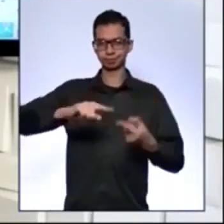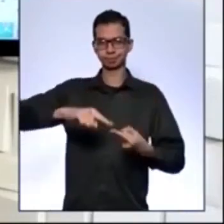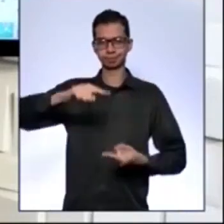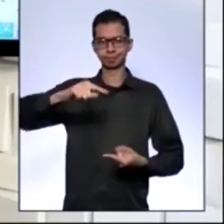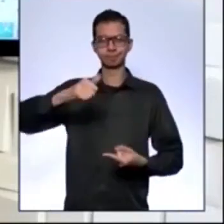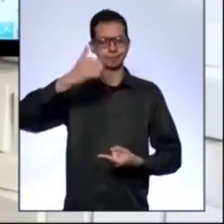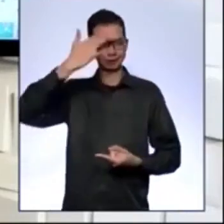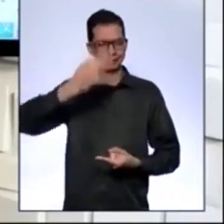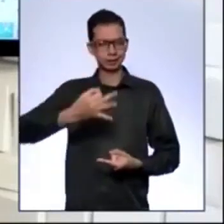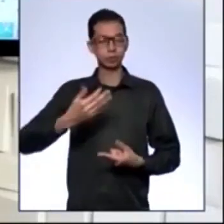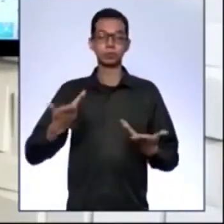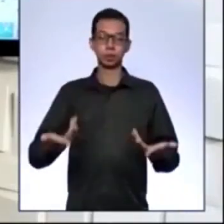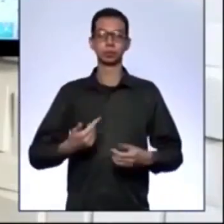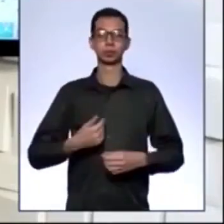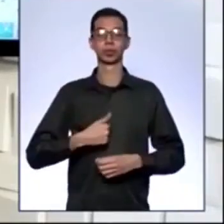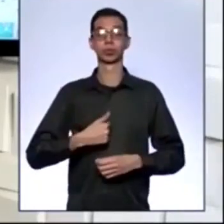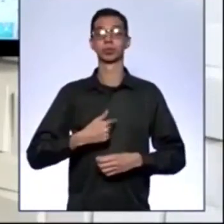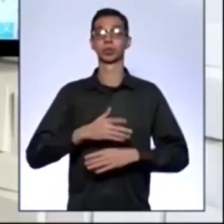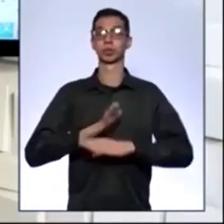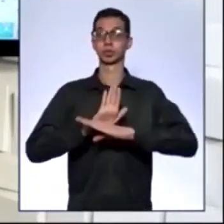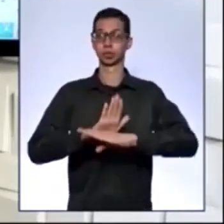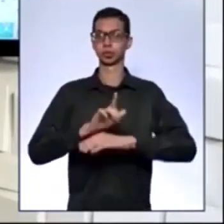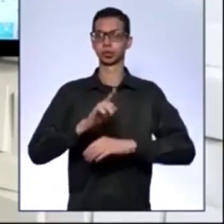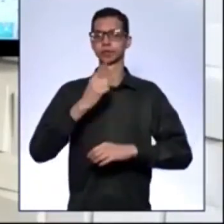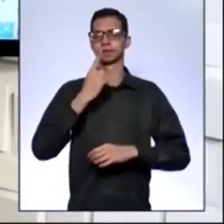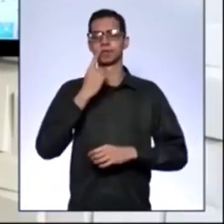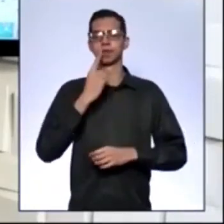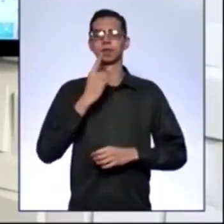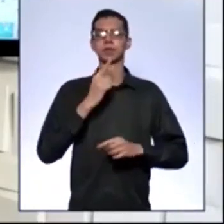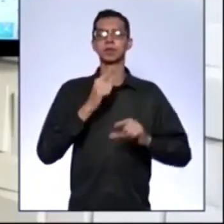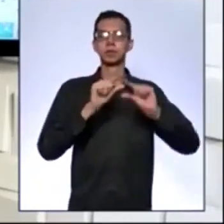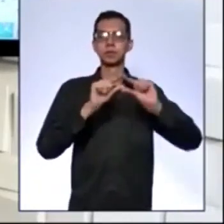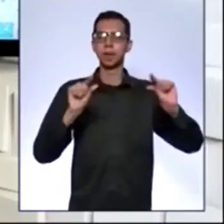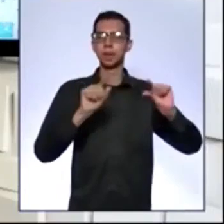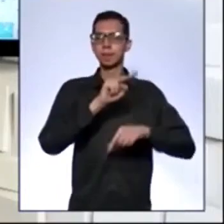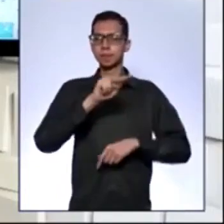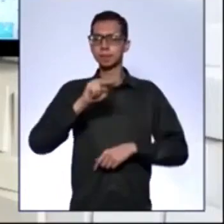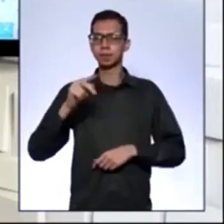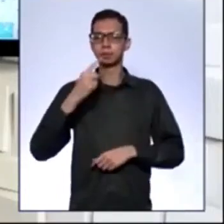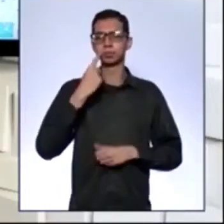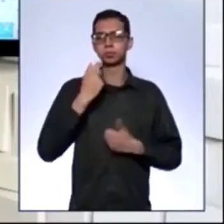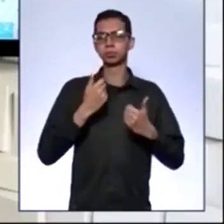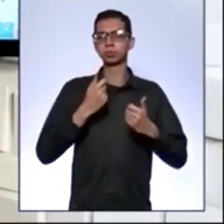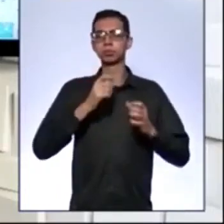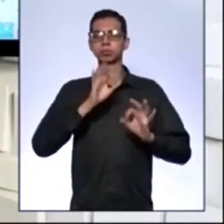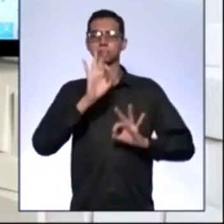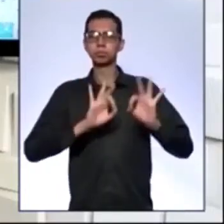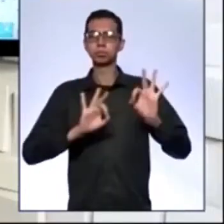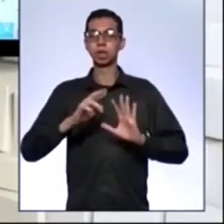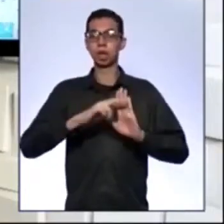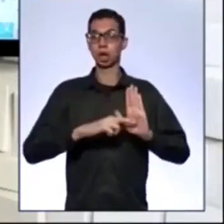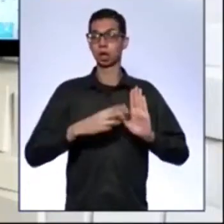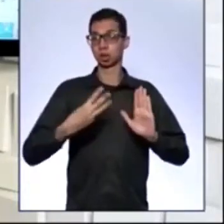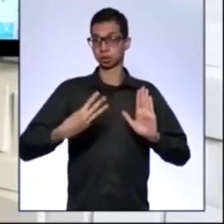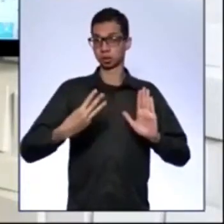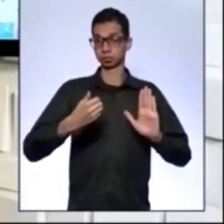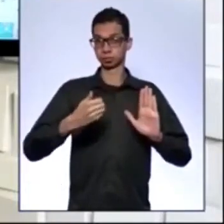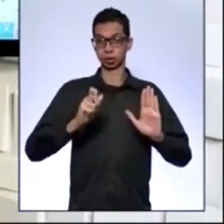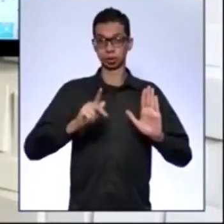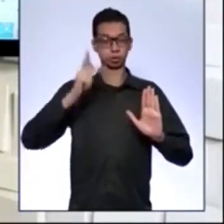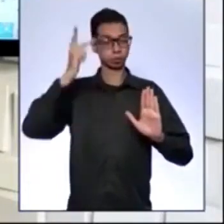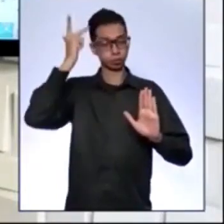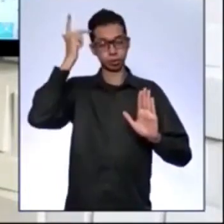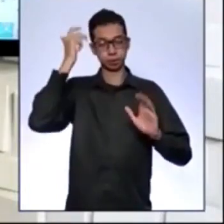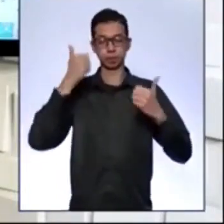ferramentas e aí você vai utilizando conforme o anunciado vai ti e te levando regra de três tudo bem tudo